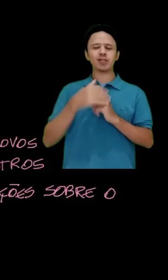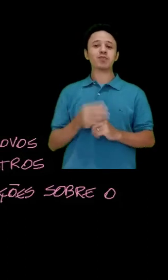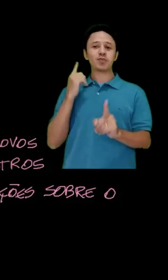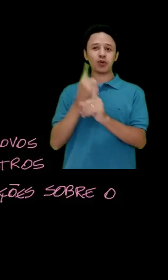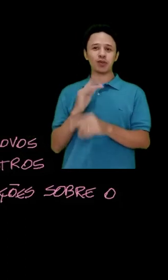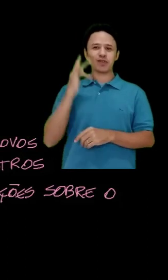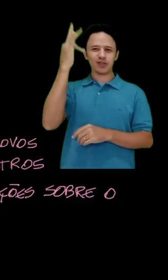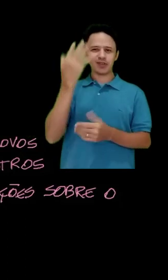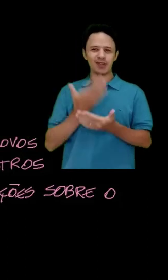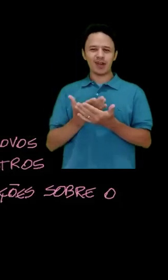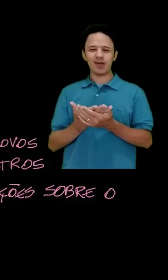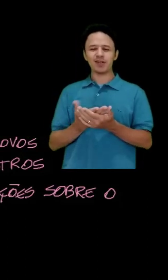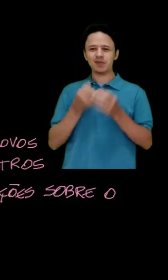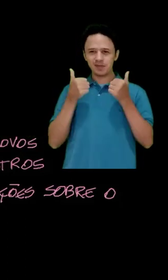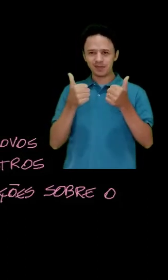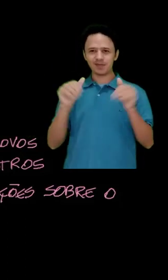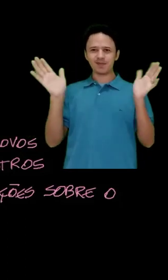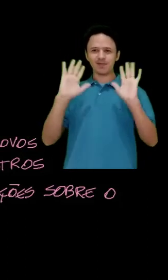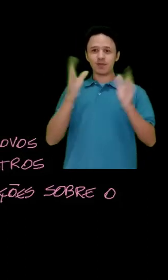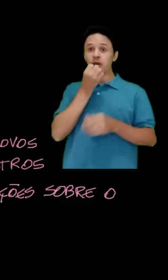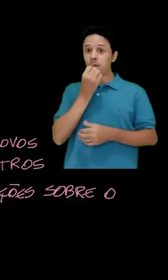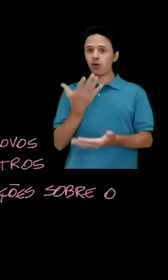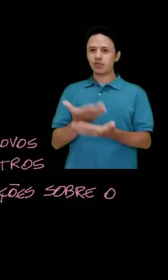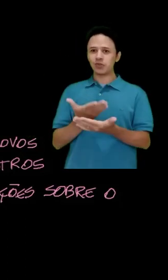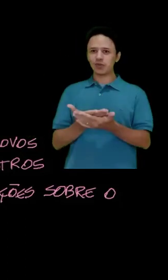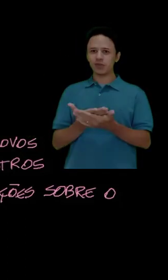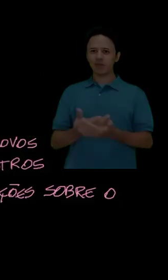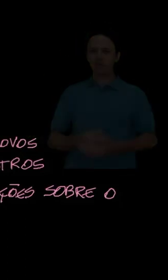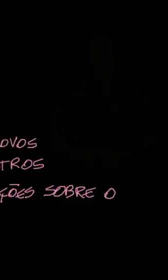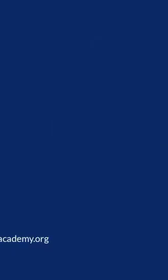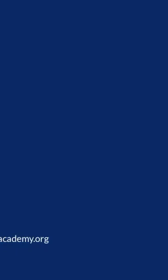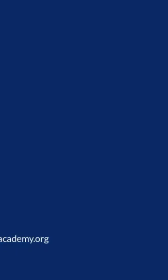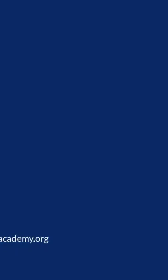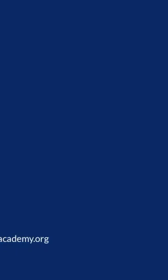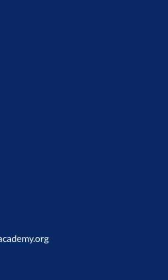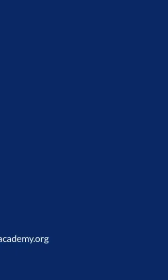A gente se encontra numa próxima aula, tudo bem? Até lá e bons estudos!